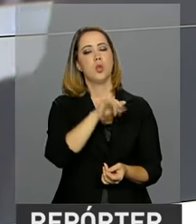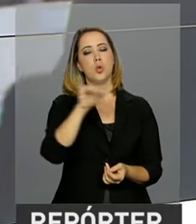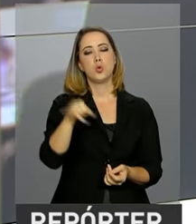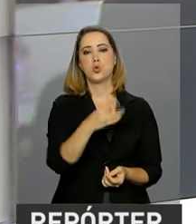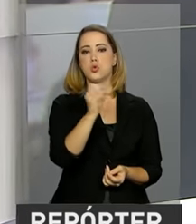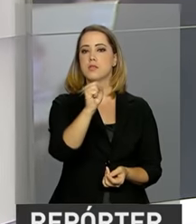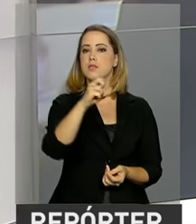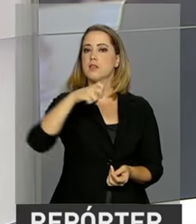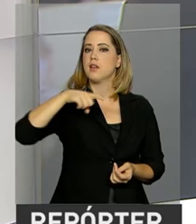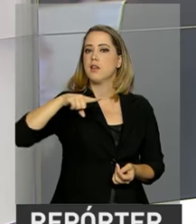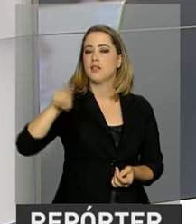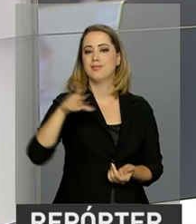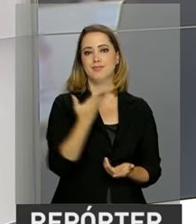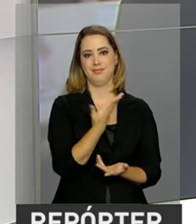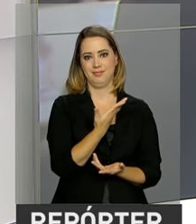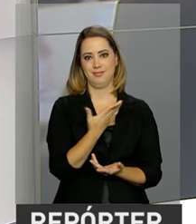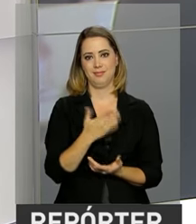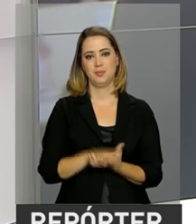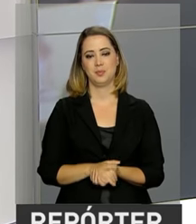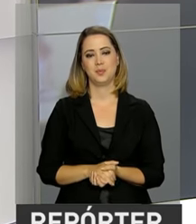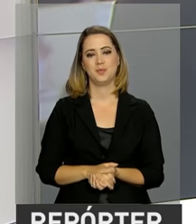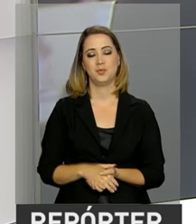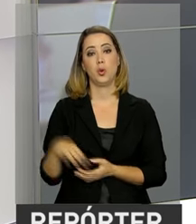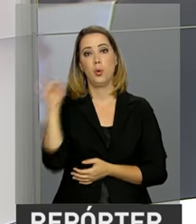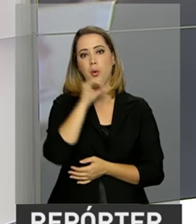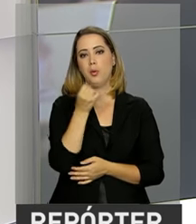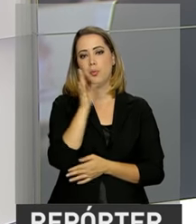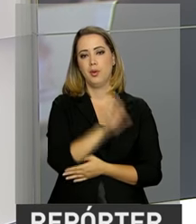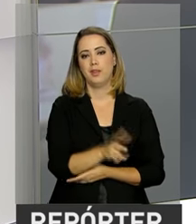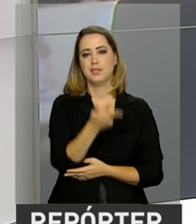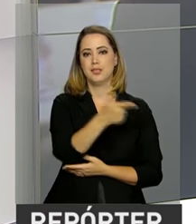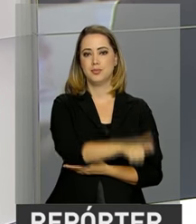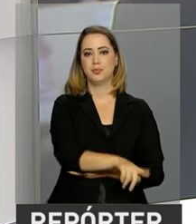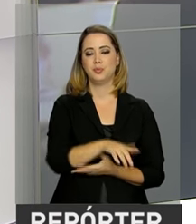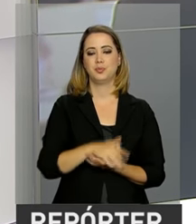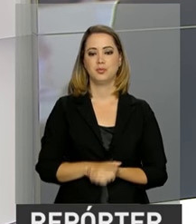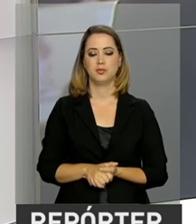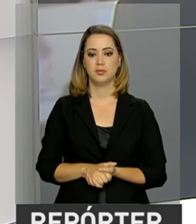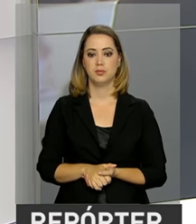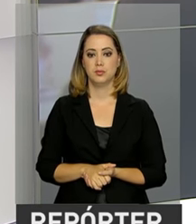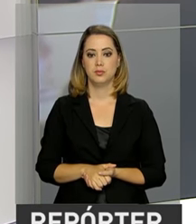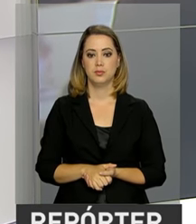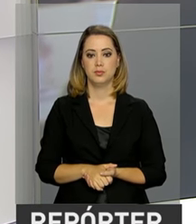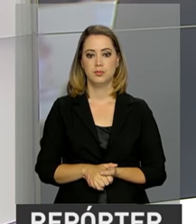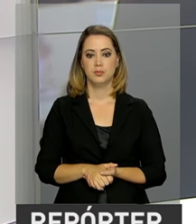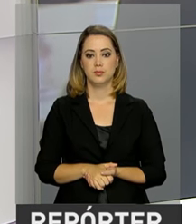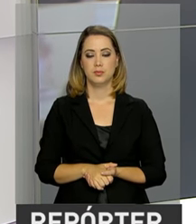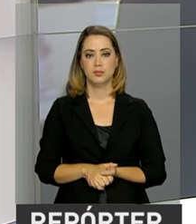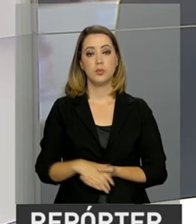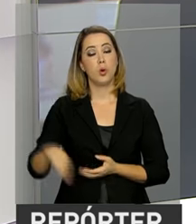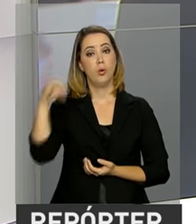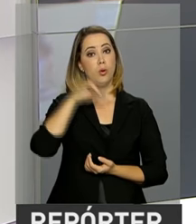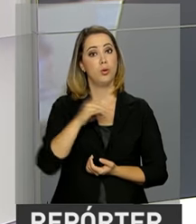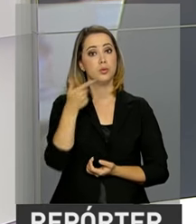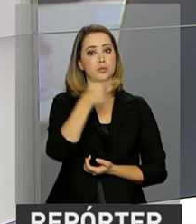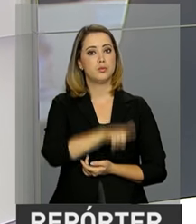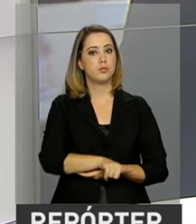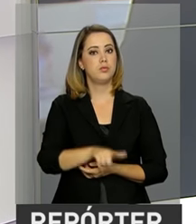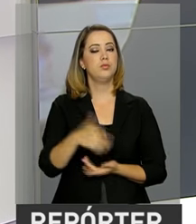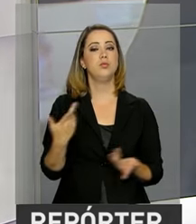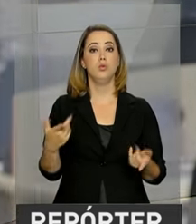Luiz filho que está na capital paulista Jé Luiz Boa tarde novamente para você olá Mais Uma Vez